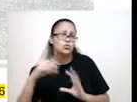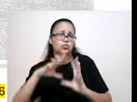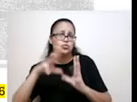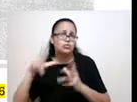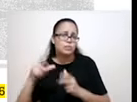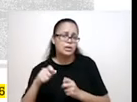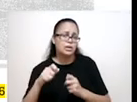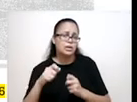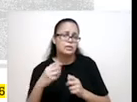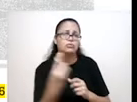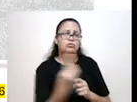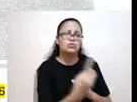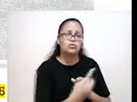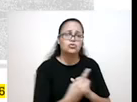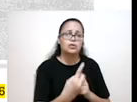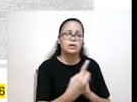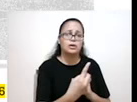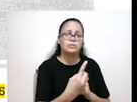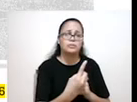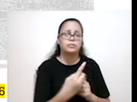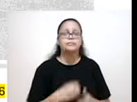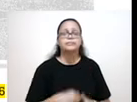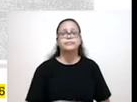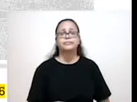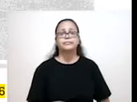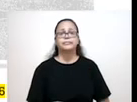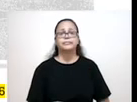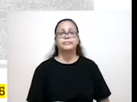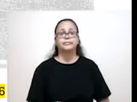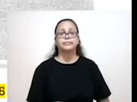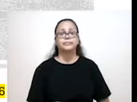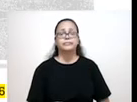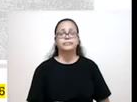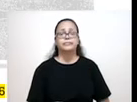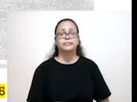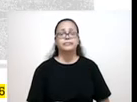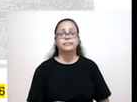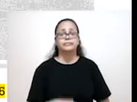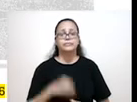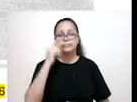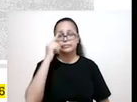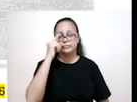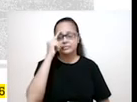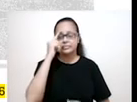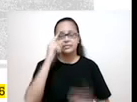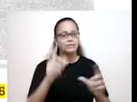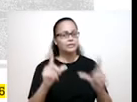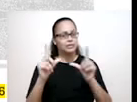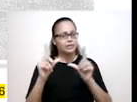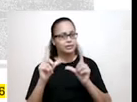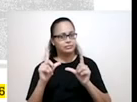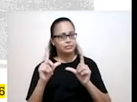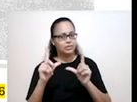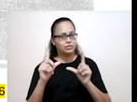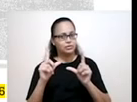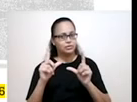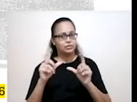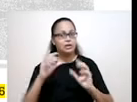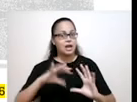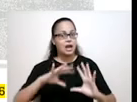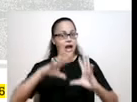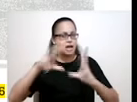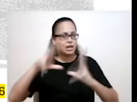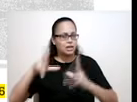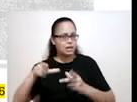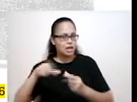representada nessa imagem que eu vou assinalar para vocês. Ok? Essa imagem, então, a Terra estava